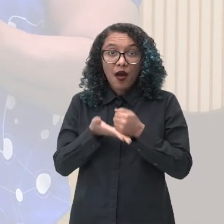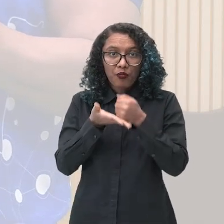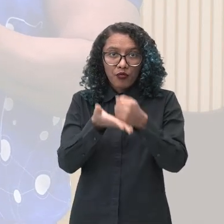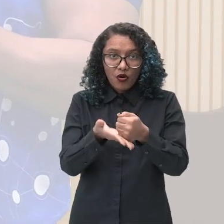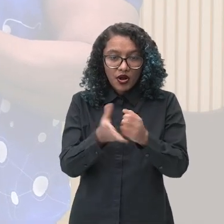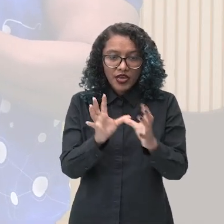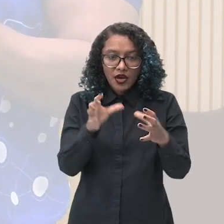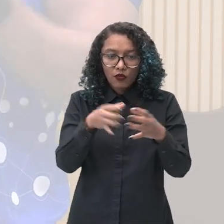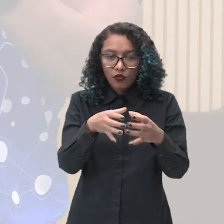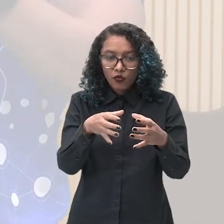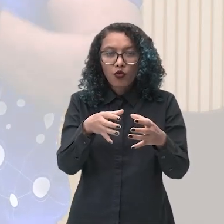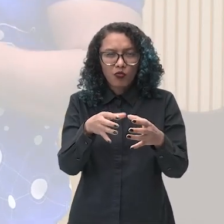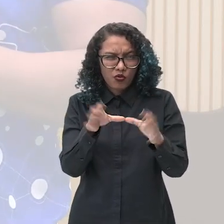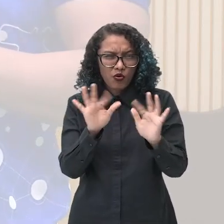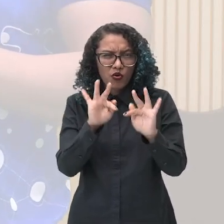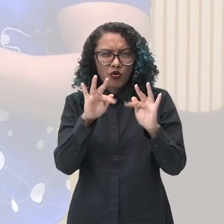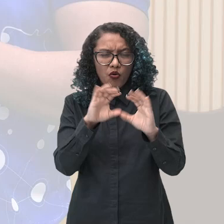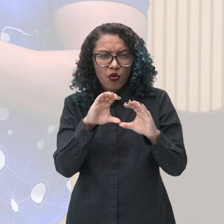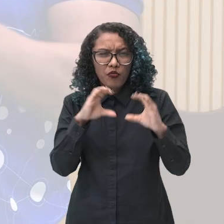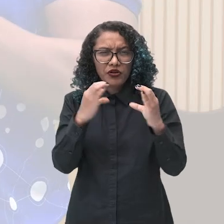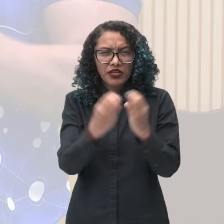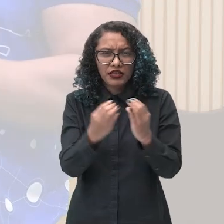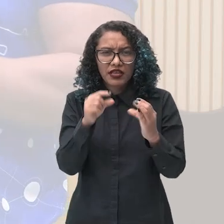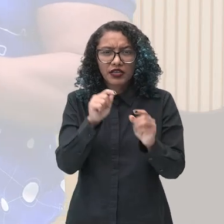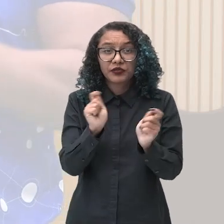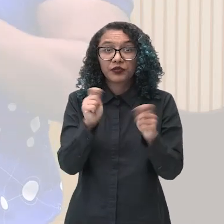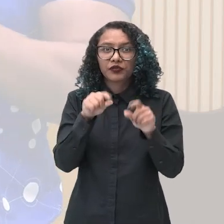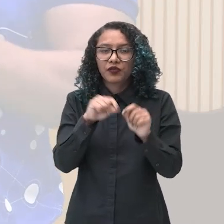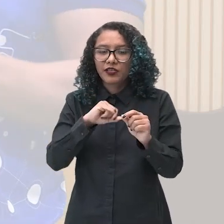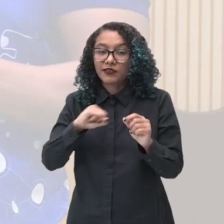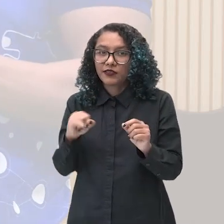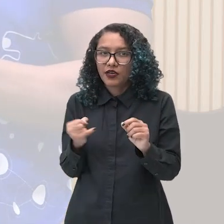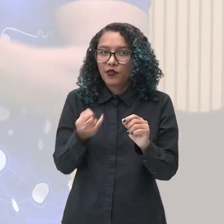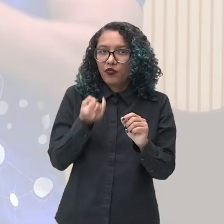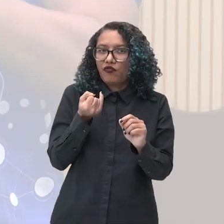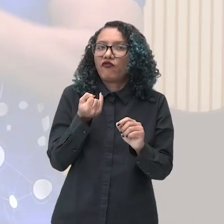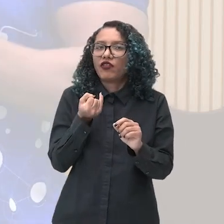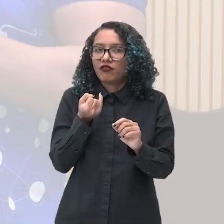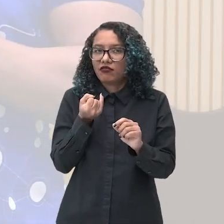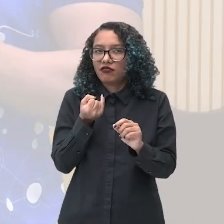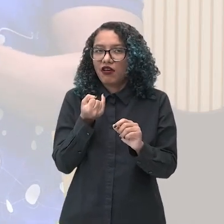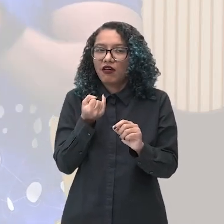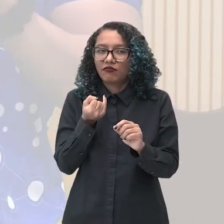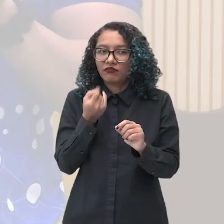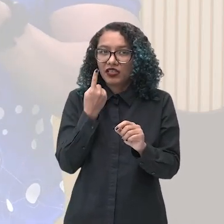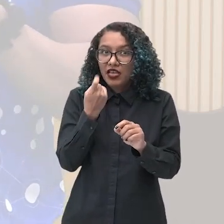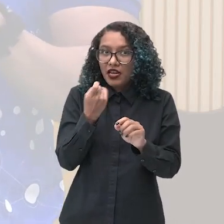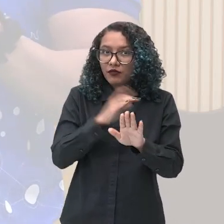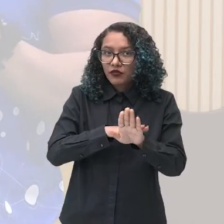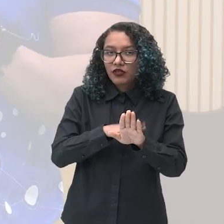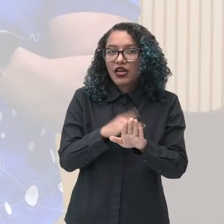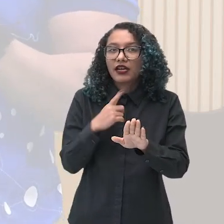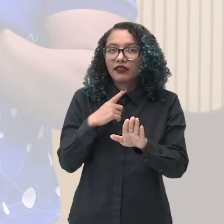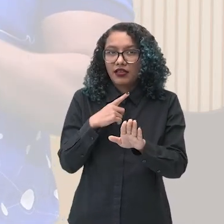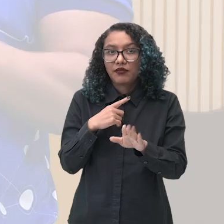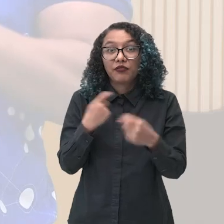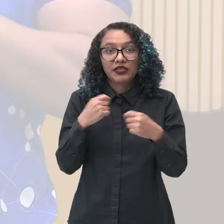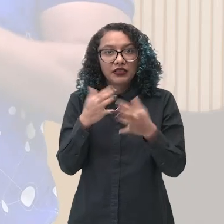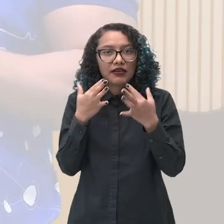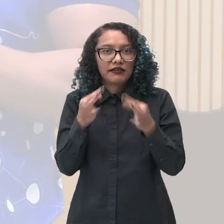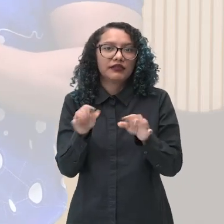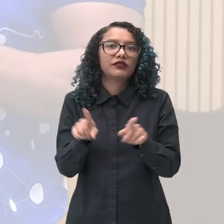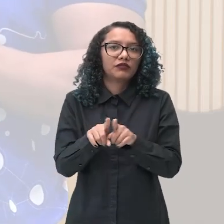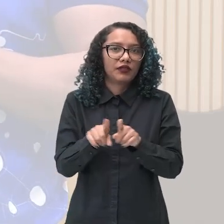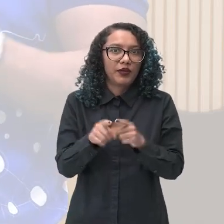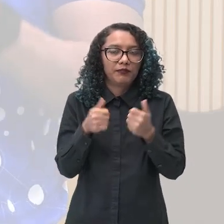algumas comunidades para querer, obviamente, tirar proveito, tirar vantagem dessa situação. E a gente tem que observar também essas questões,